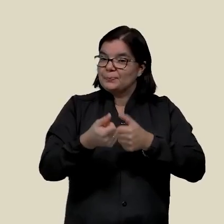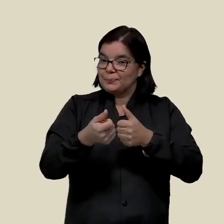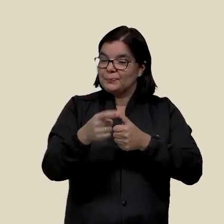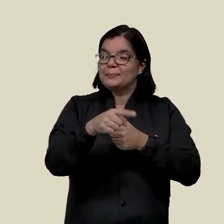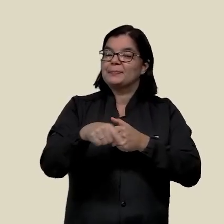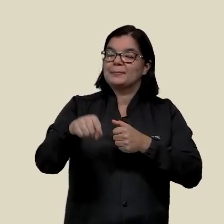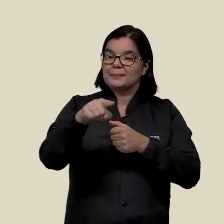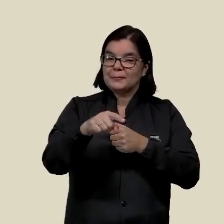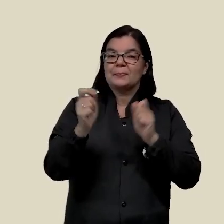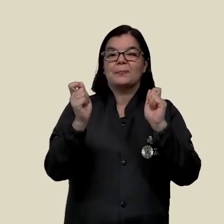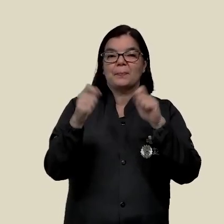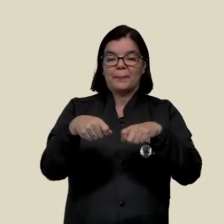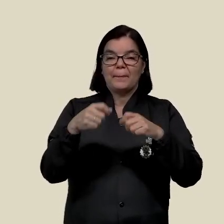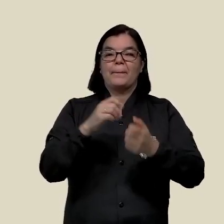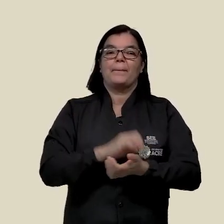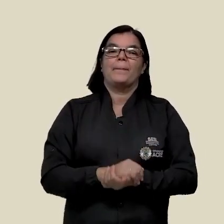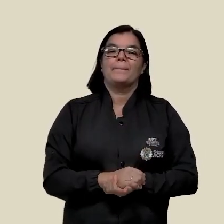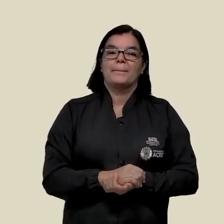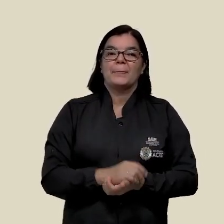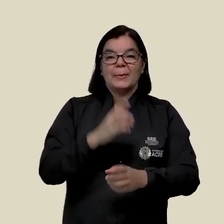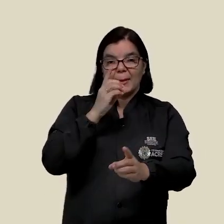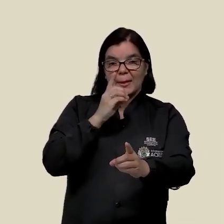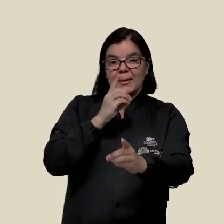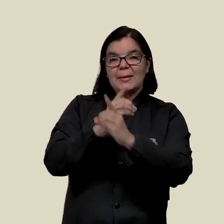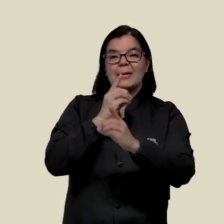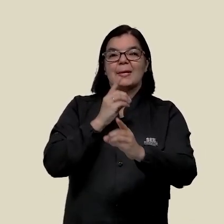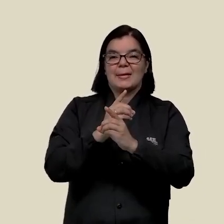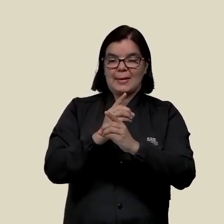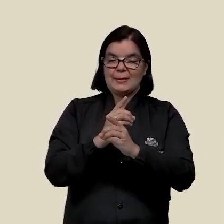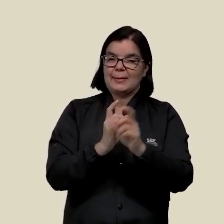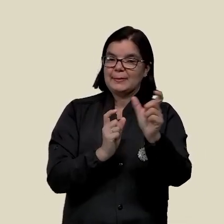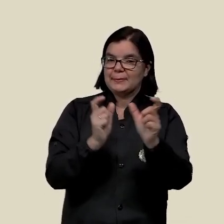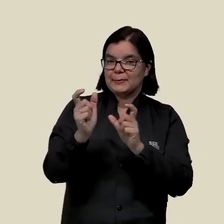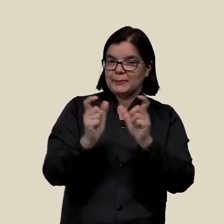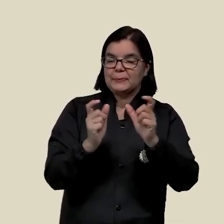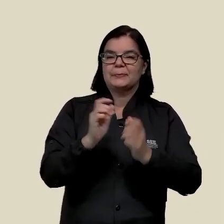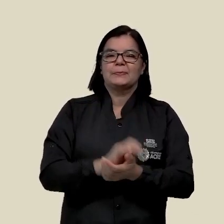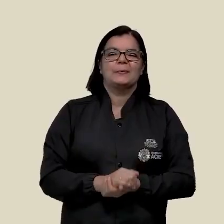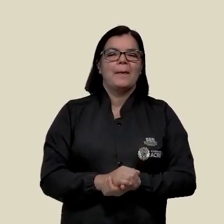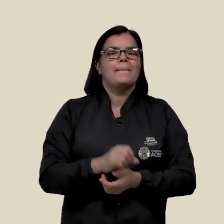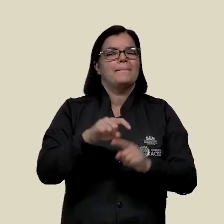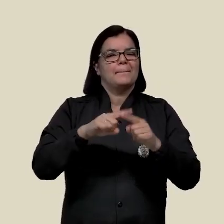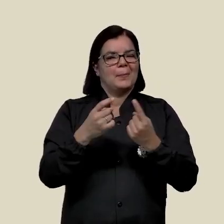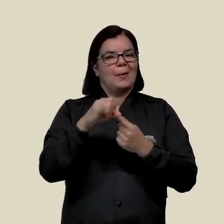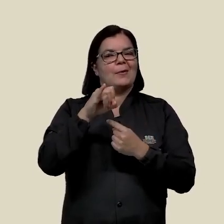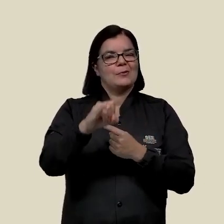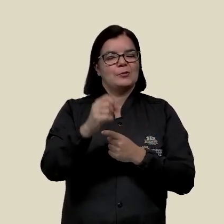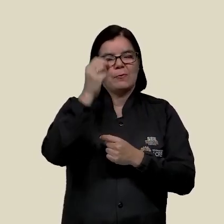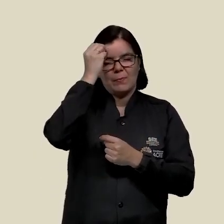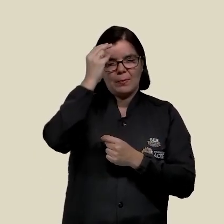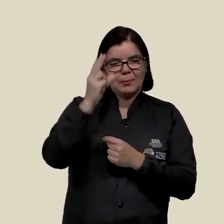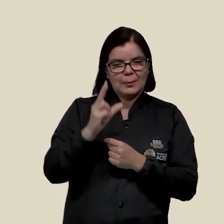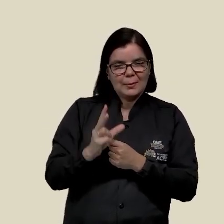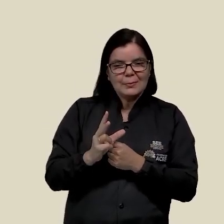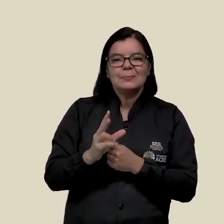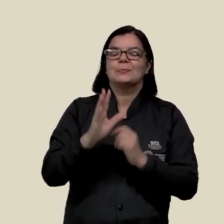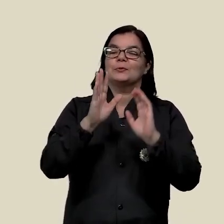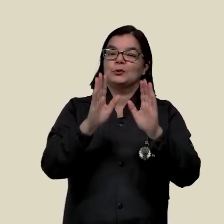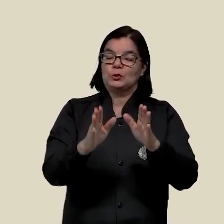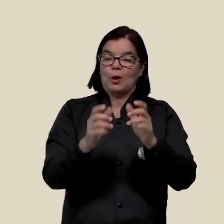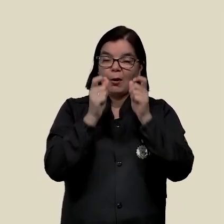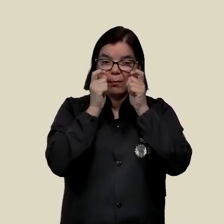para que você possa encontrar essas palavras. Mas se você é esperto, já estava aí